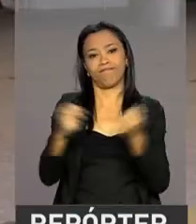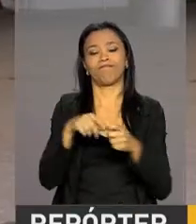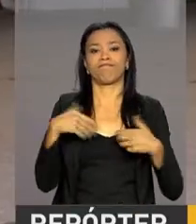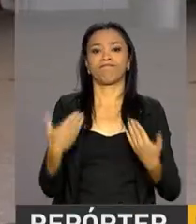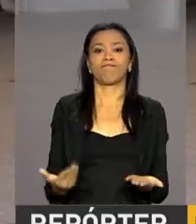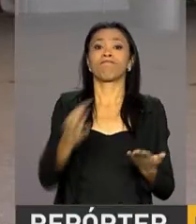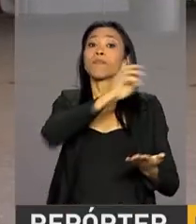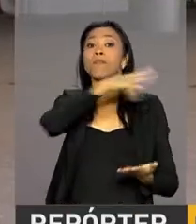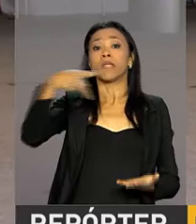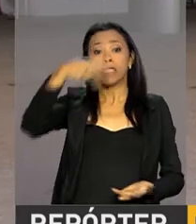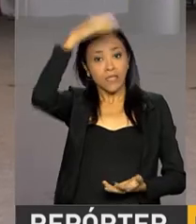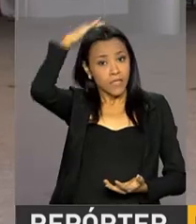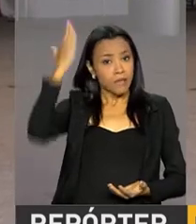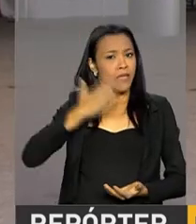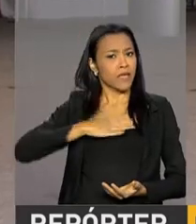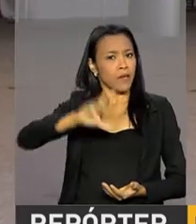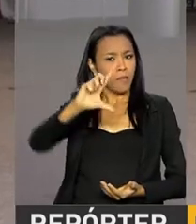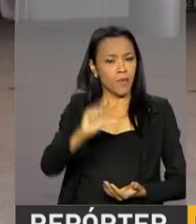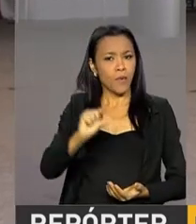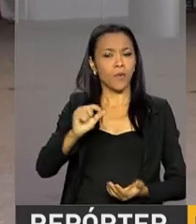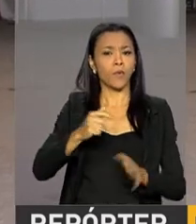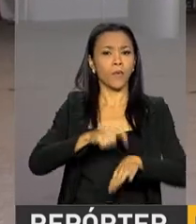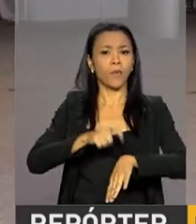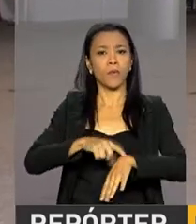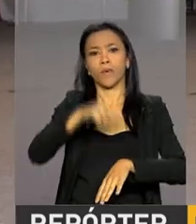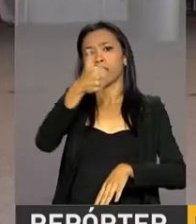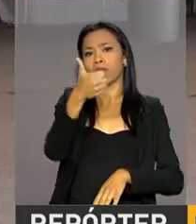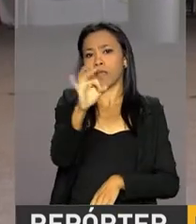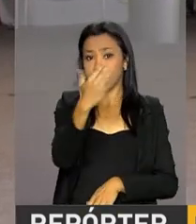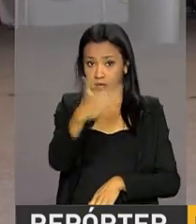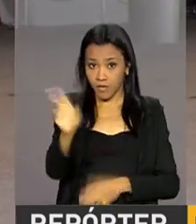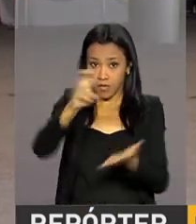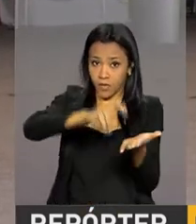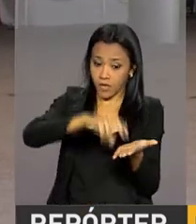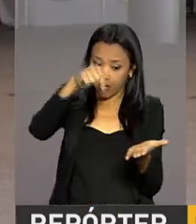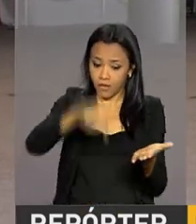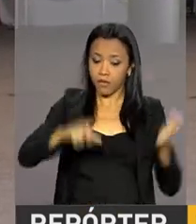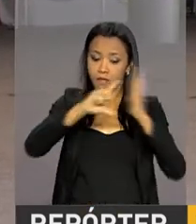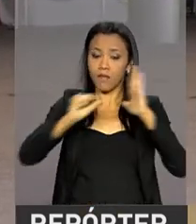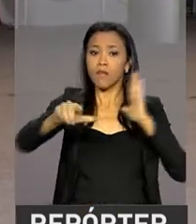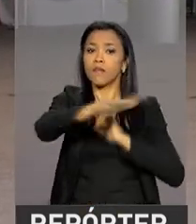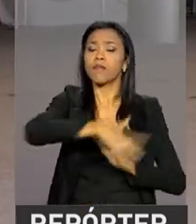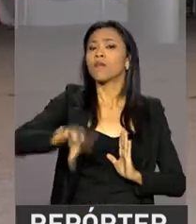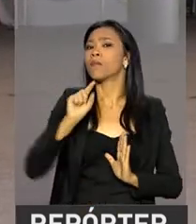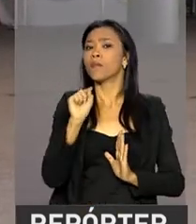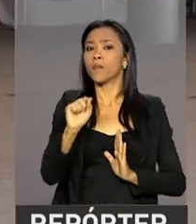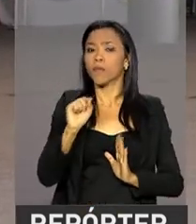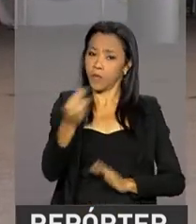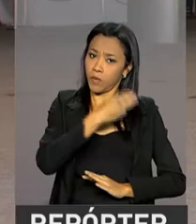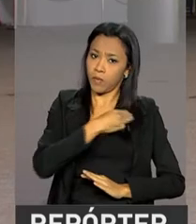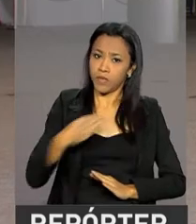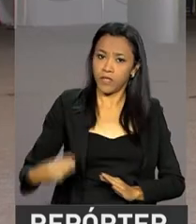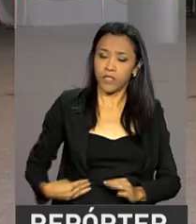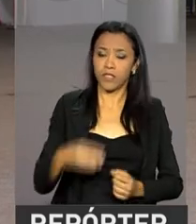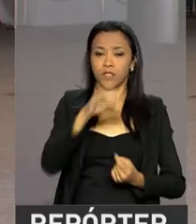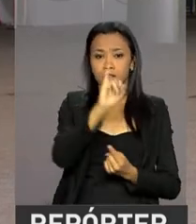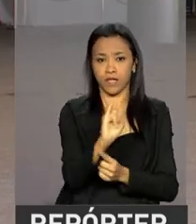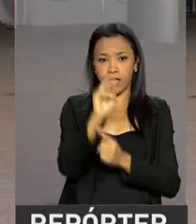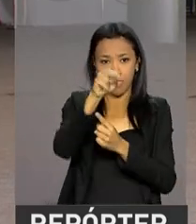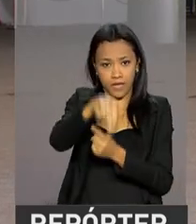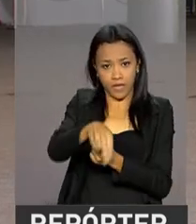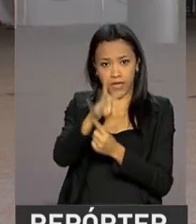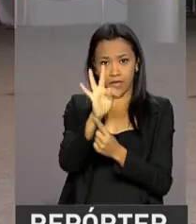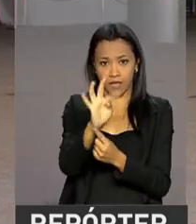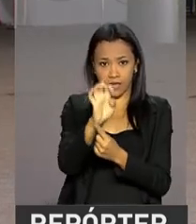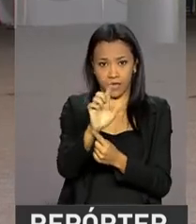Michel Temer recebe daqui a pouco, às 10h30 da manhã, aqui no Palácio do Planalto, o ministro da Integração Nacional, Helder